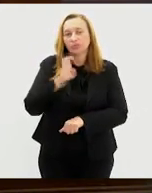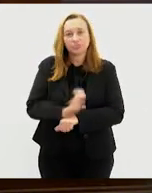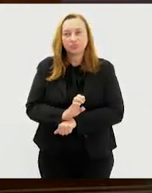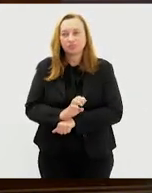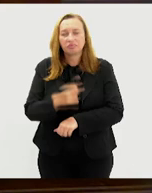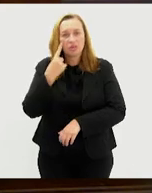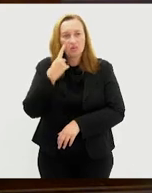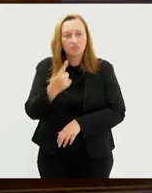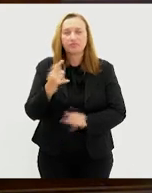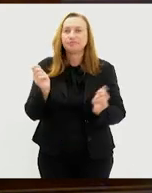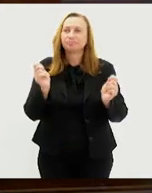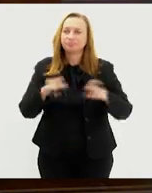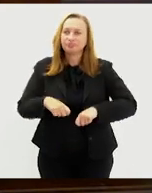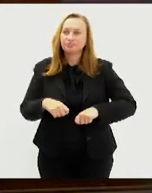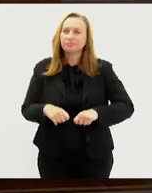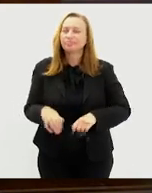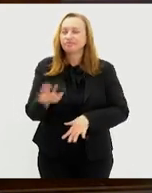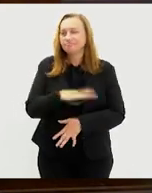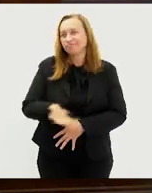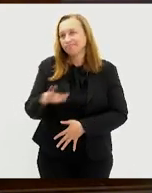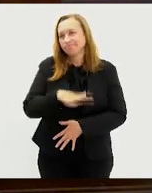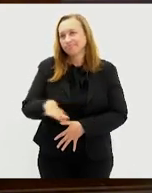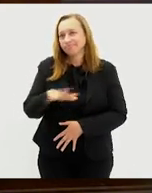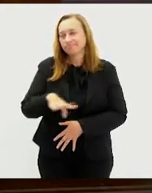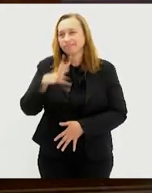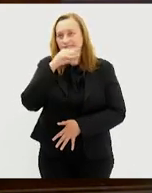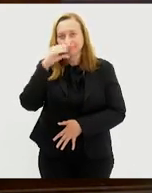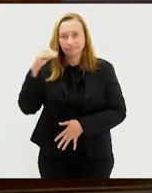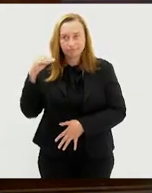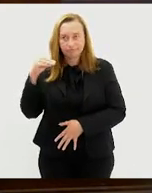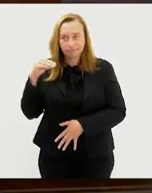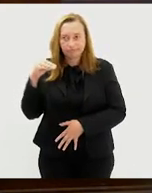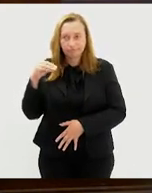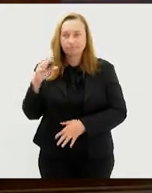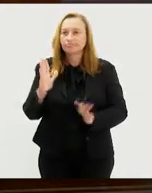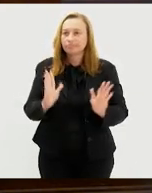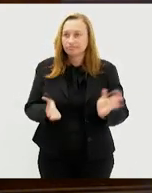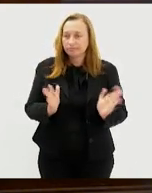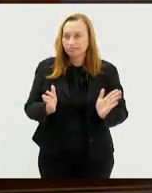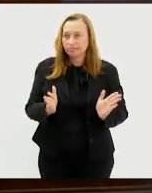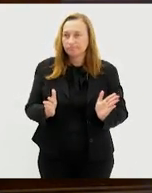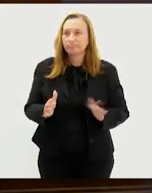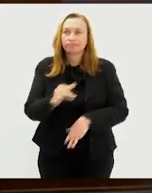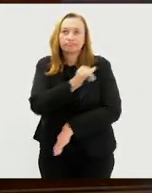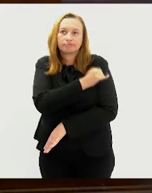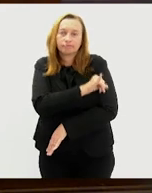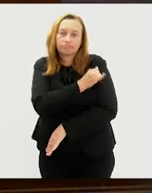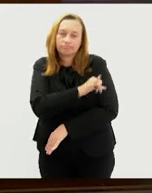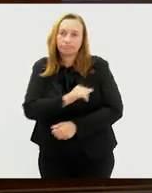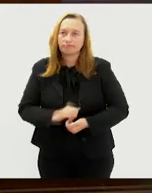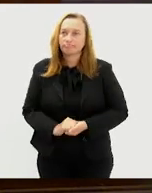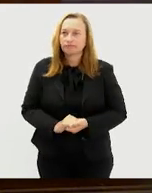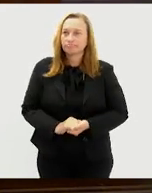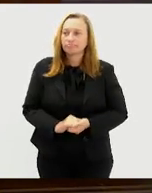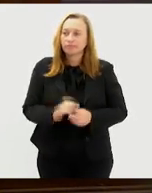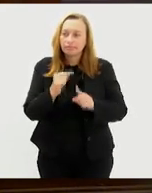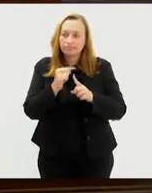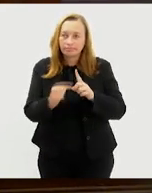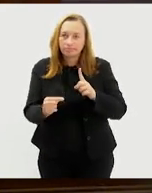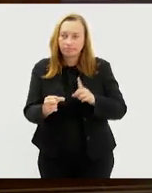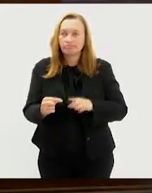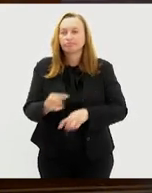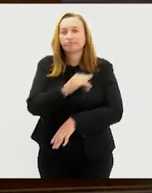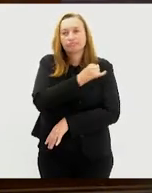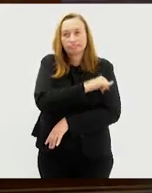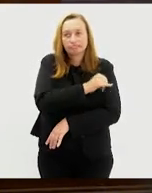possibilidade de crianças e adolescentes que vivem nas favelas hoje do Rio de Janeiro e é um terço da população do Rio de Janeiro